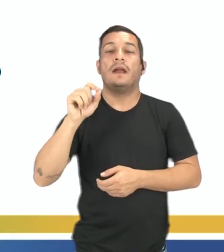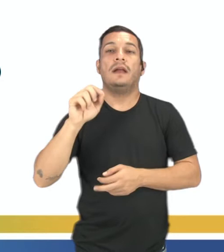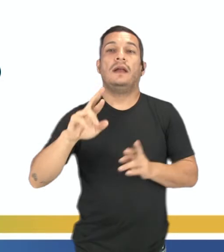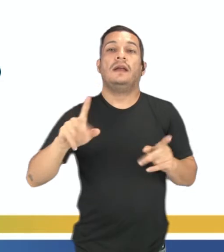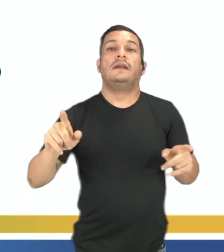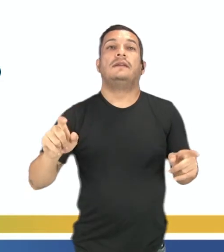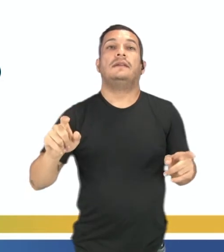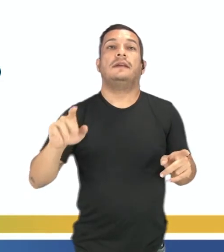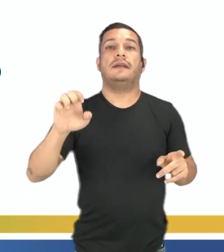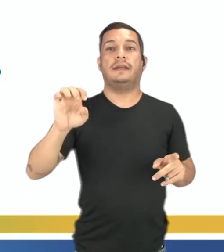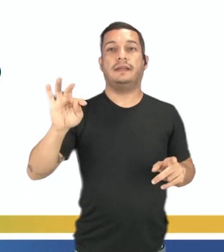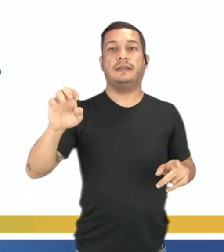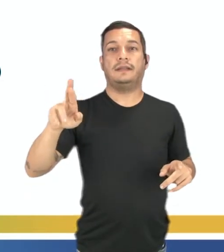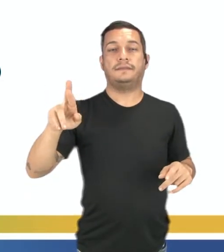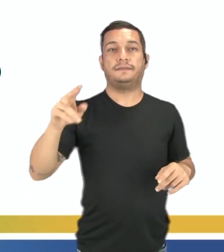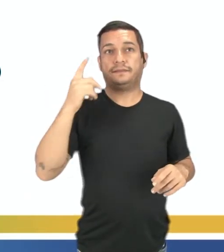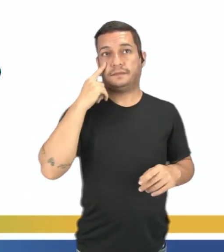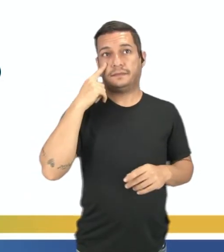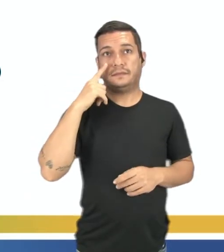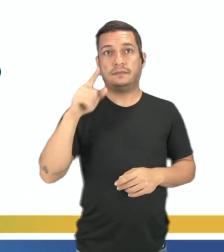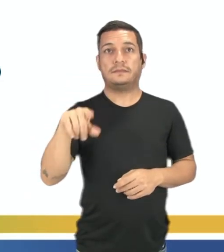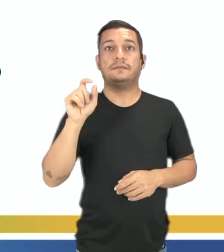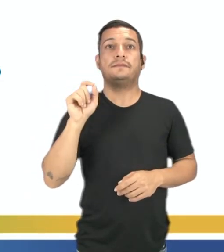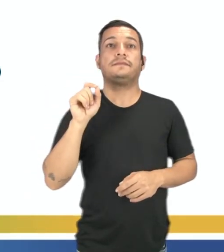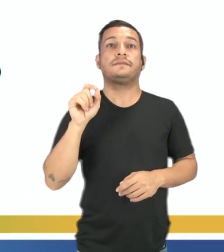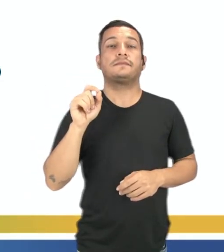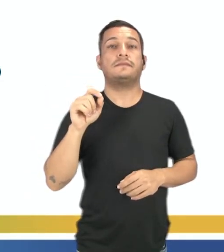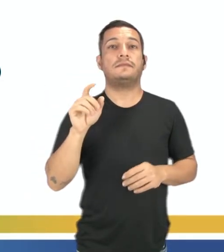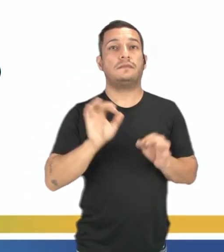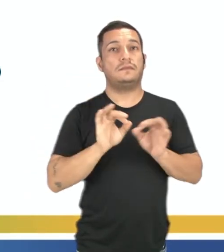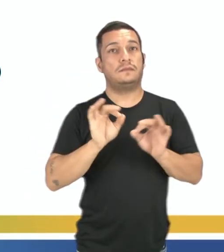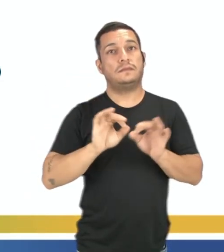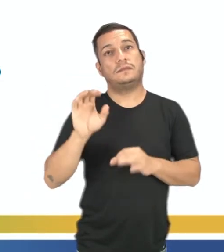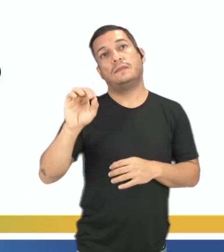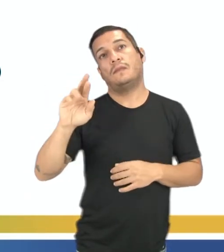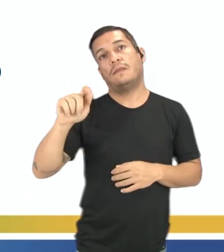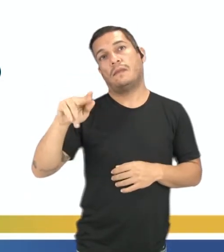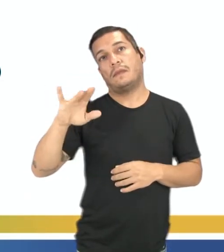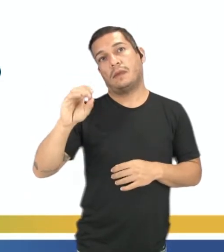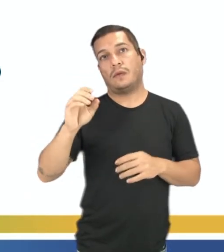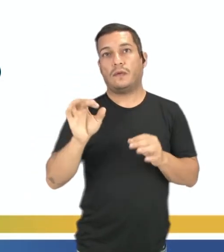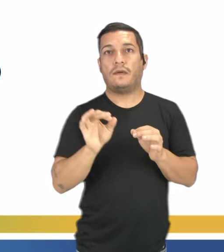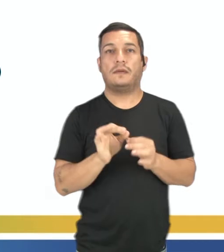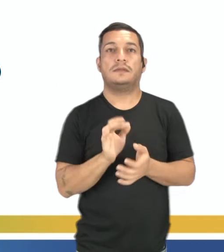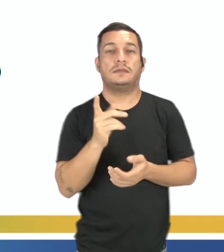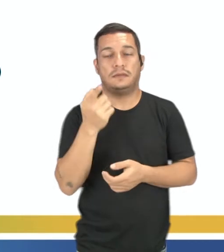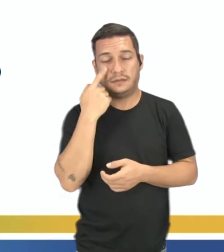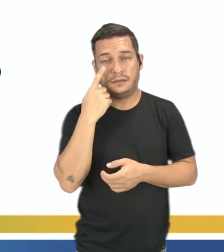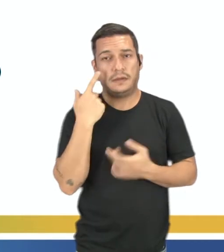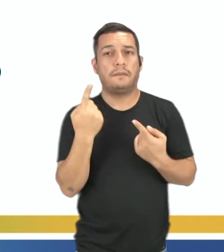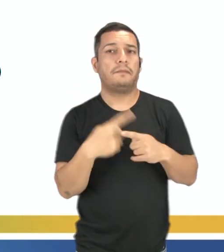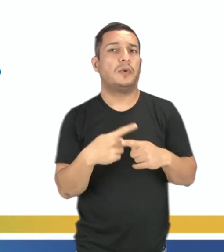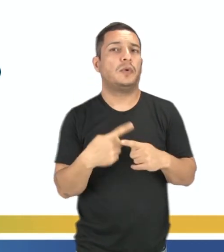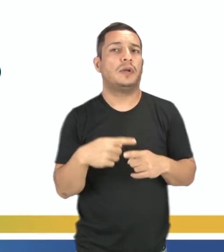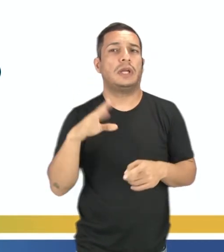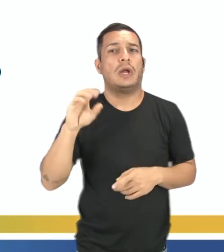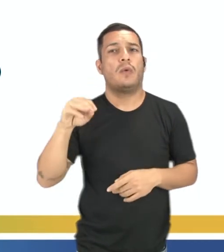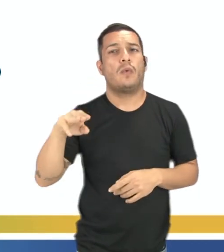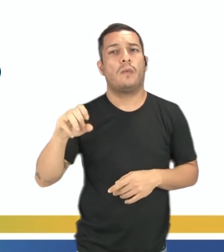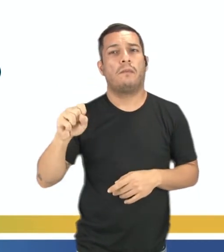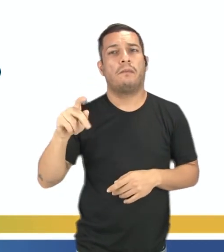é um pouquinho diferente dieta então os ésteres são aqueles compostos orgânicos gente porque